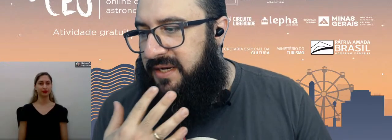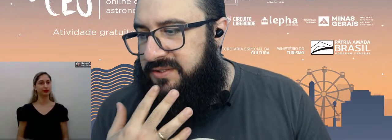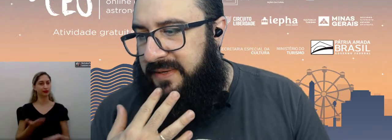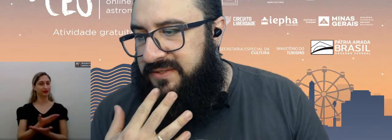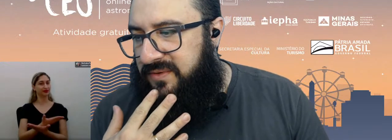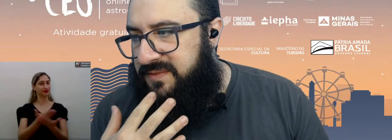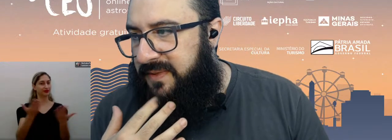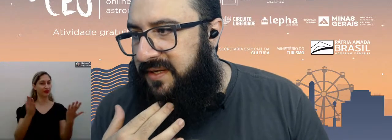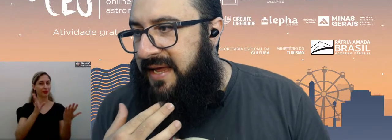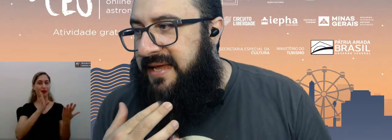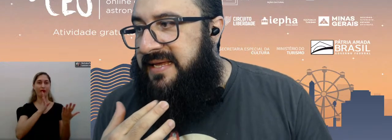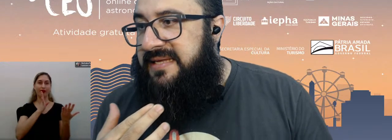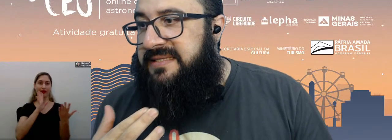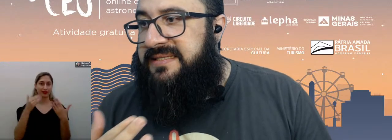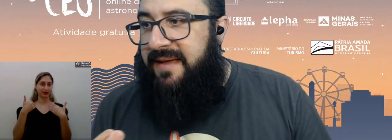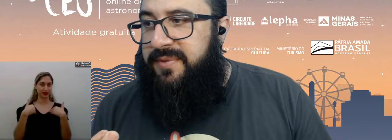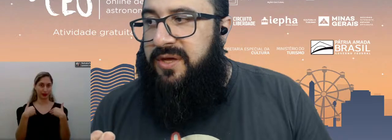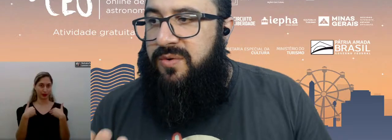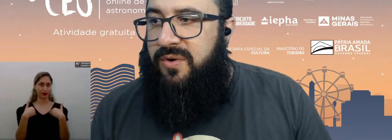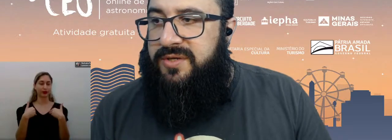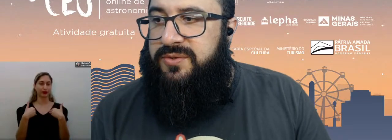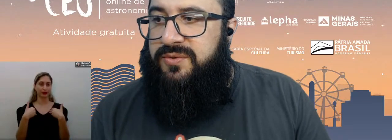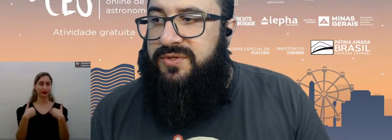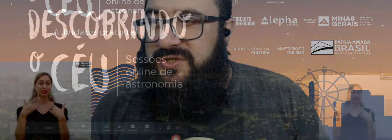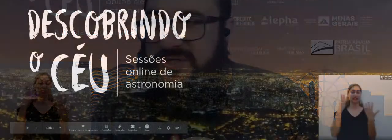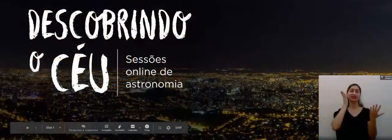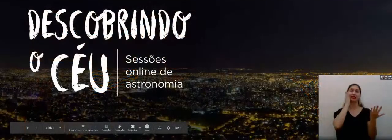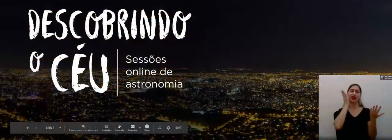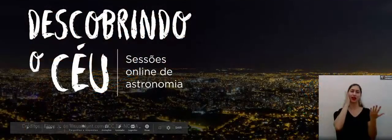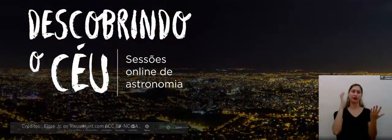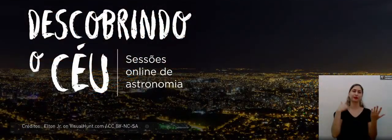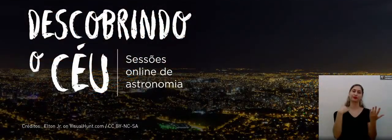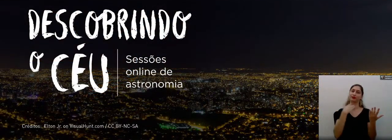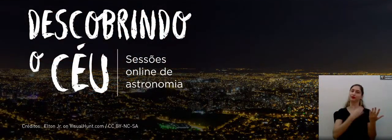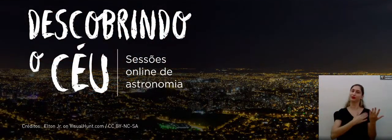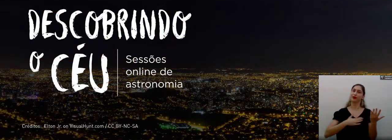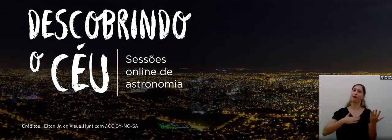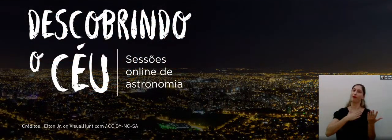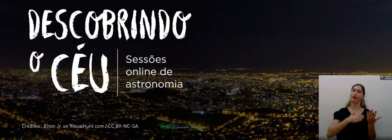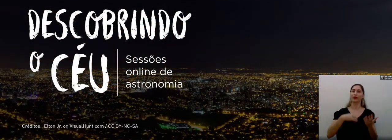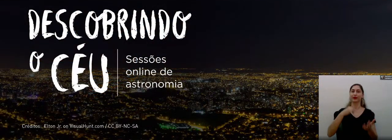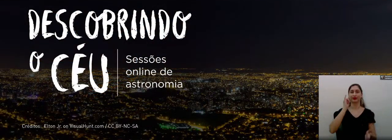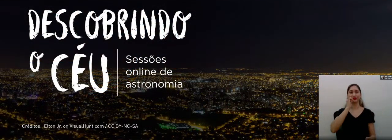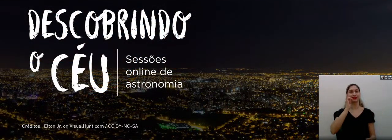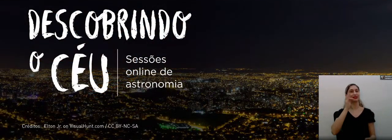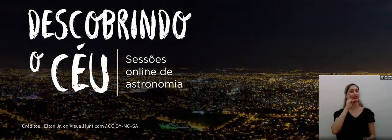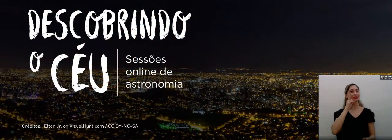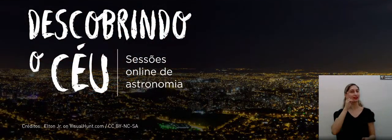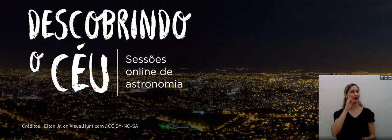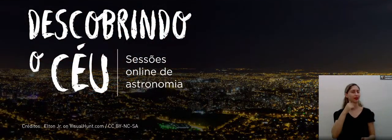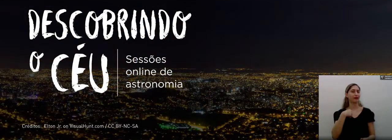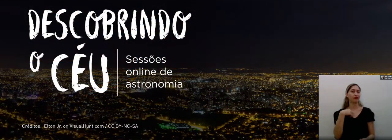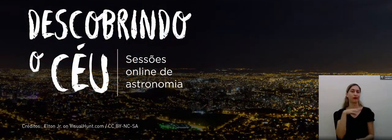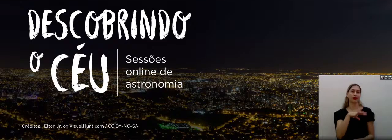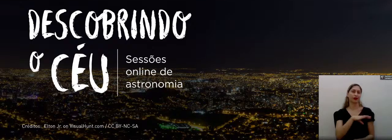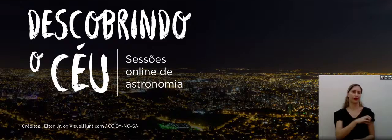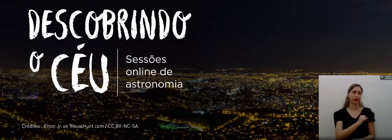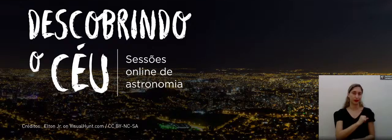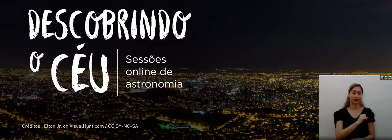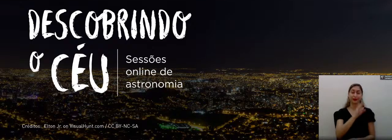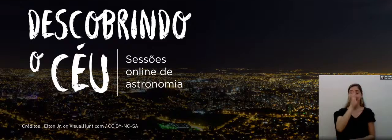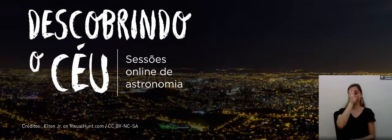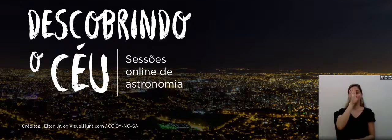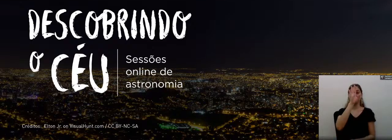me conhece pessoalmente lá no espaço conhecimento sabe que eu gosto de contar história né só eu que tô falando de